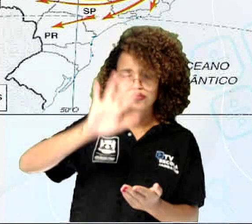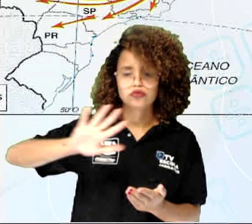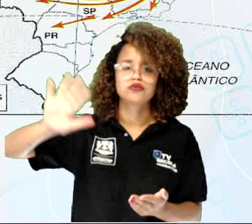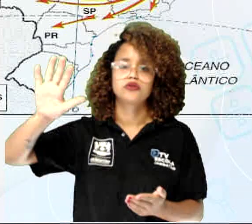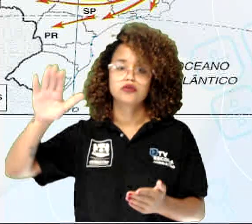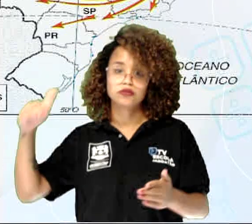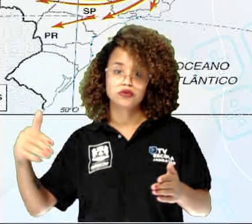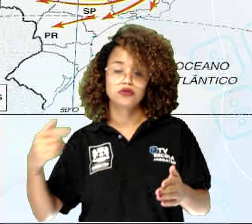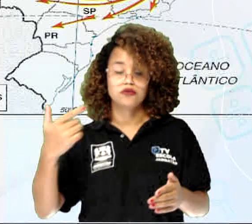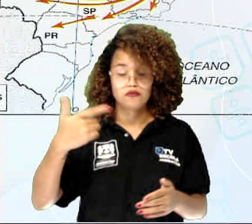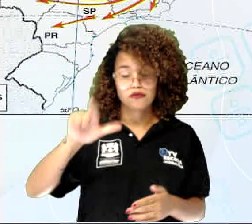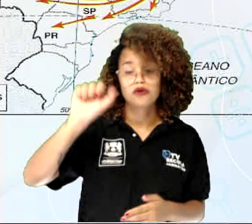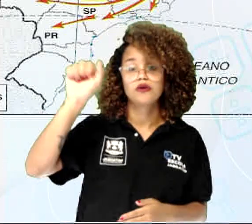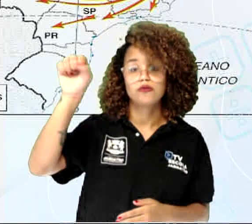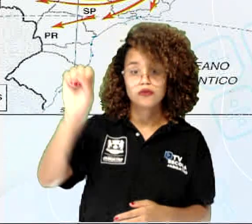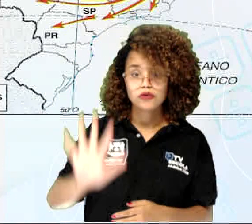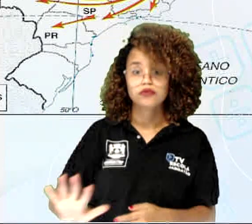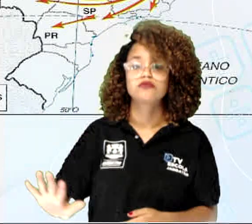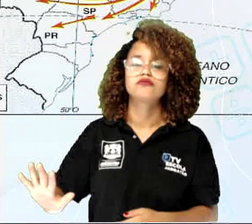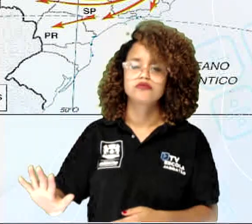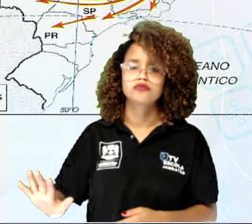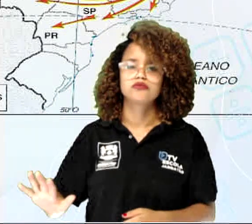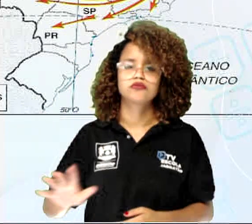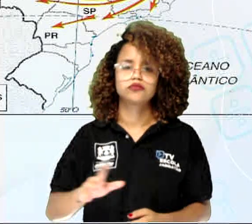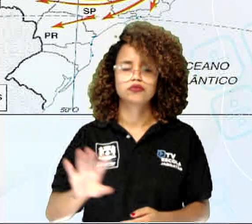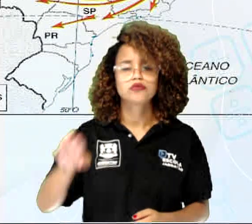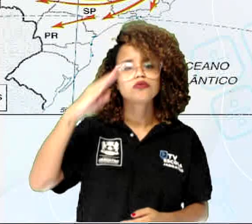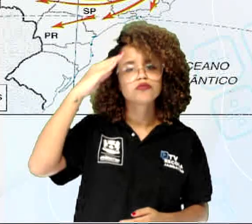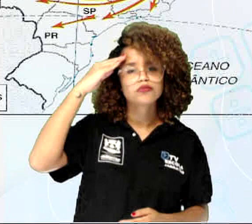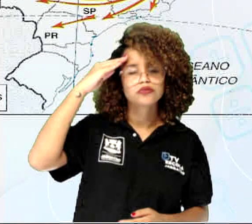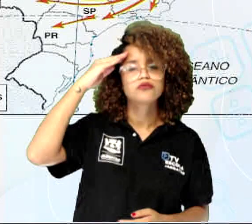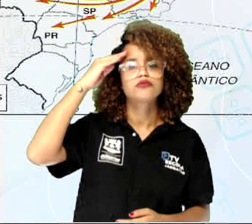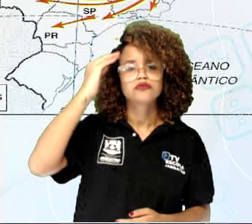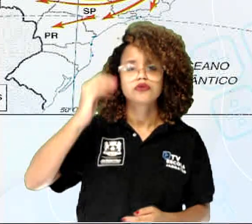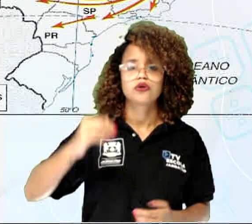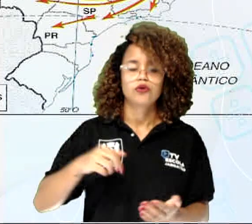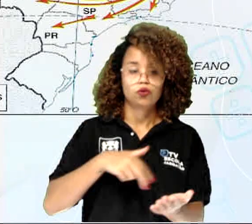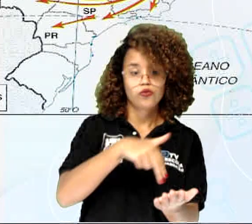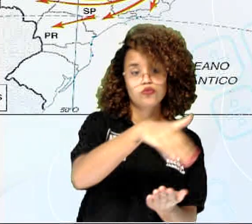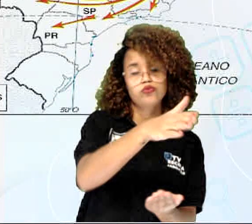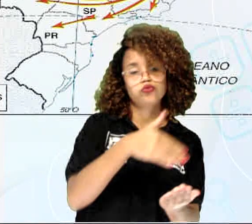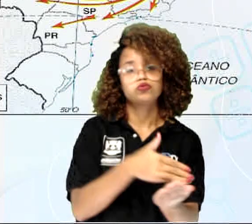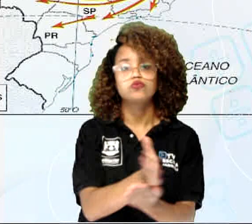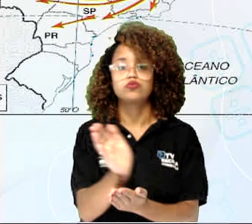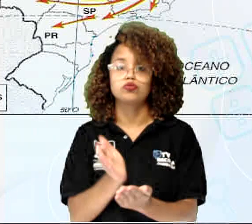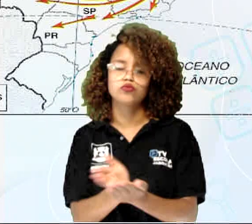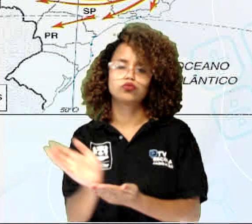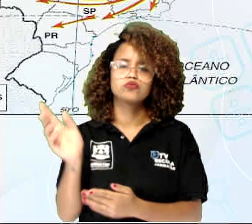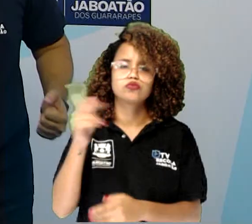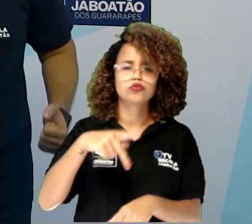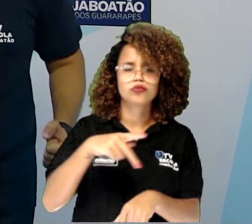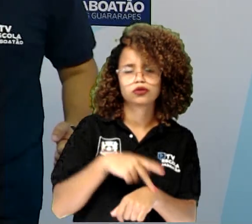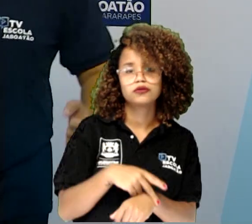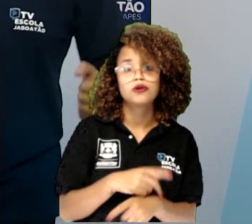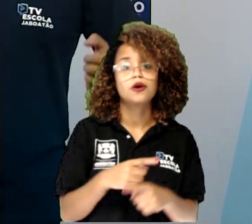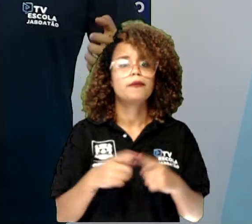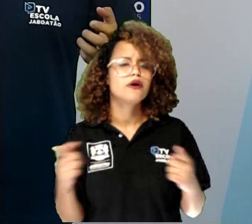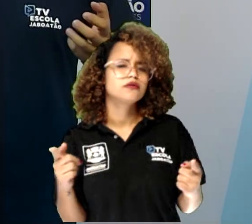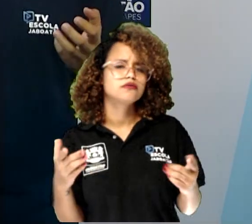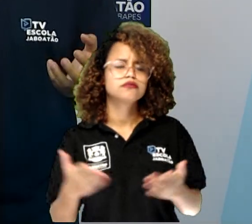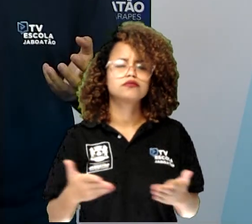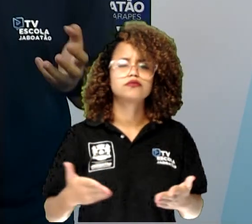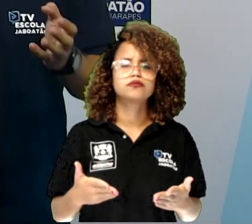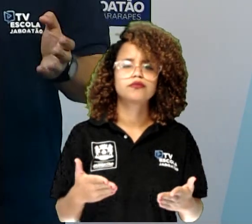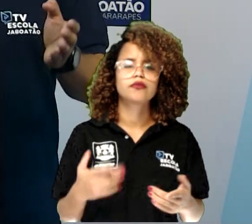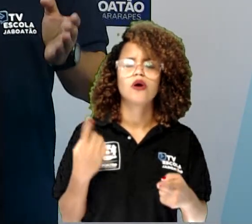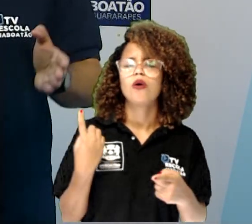o sudeste, ela foi a principal onda migratória do nosso país. Mas aí você vem aqui comigo. Por